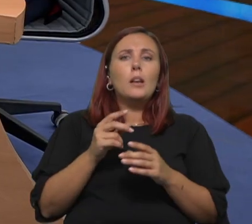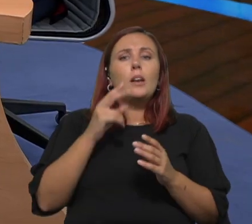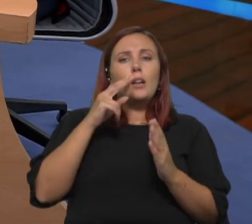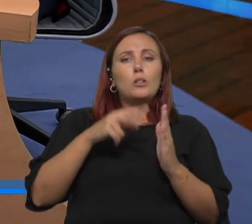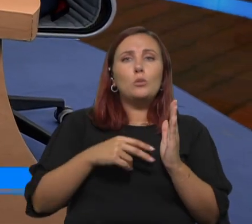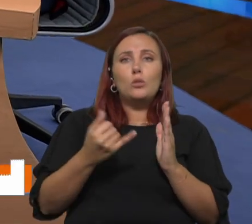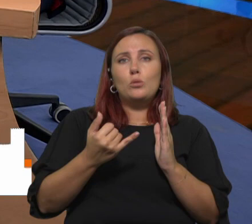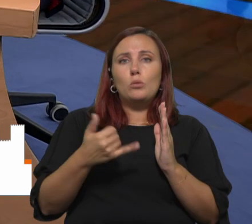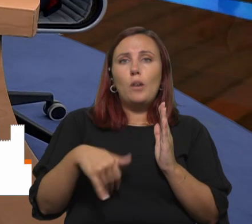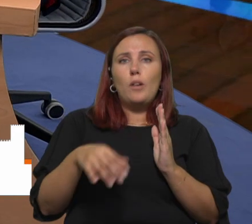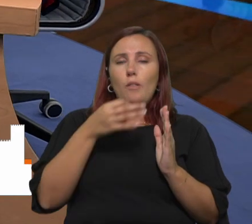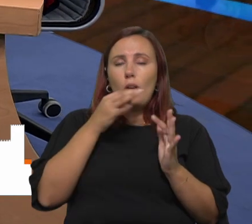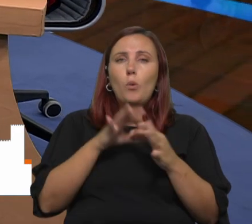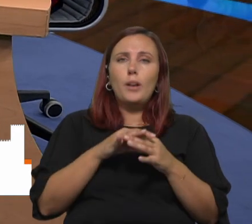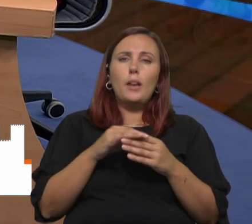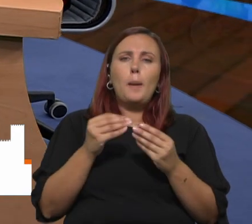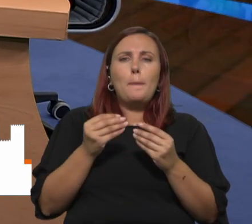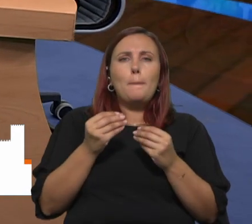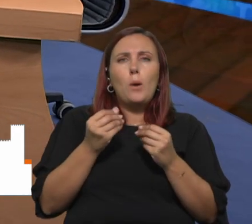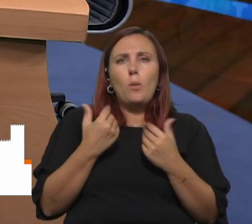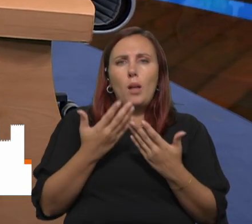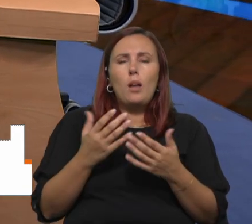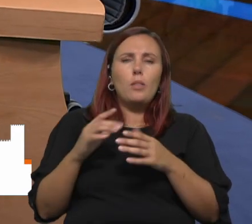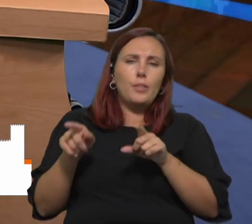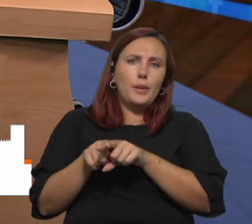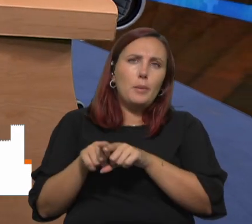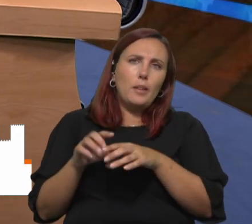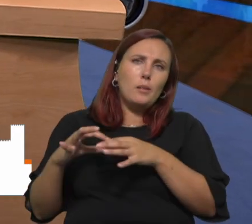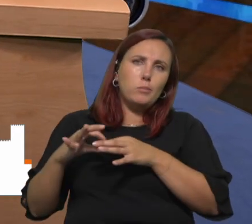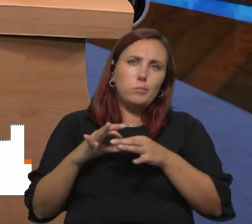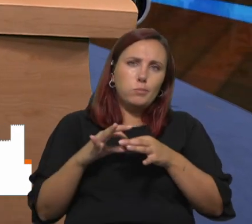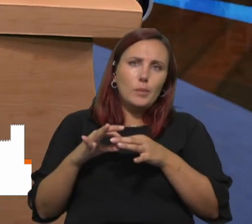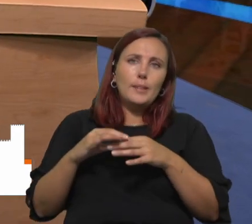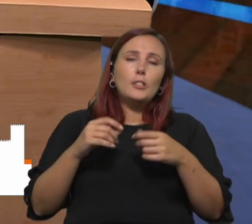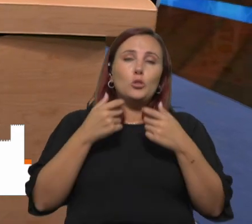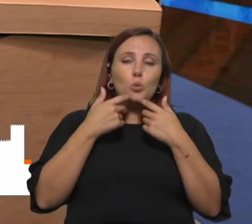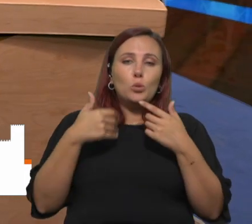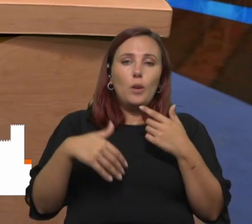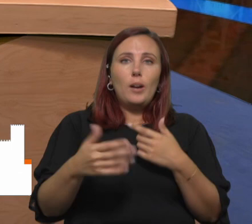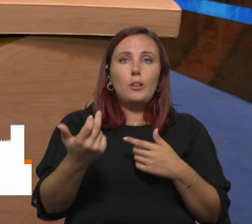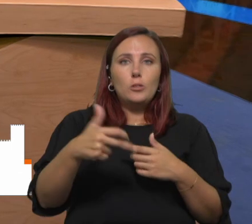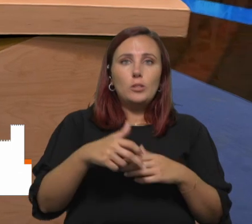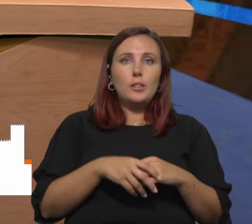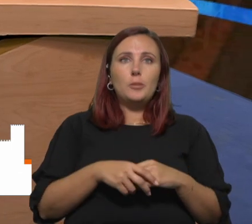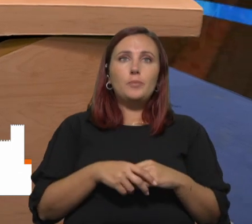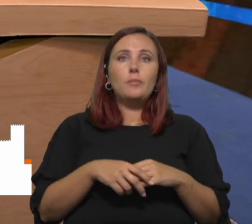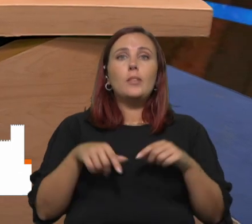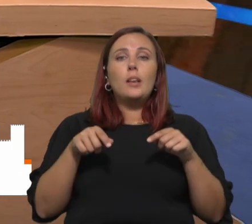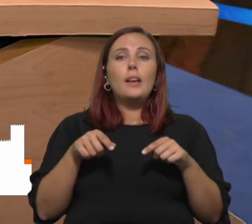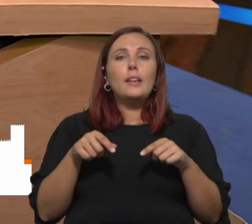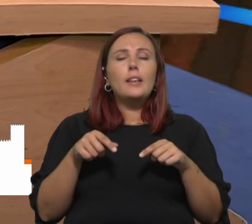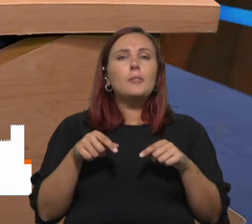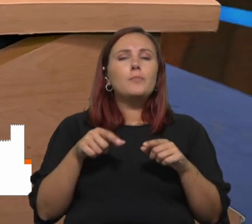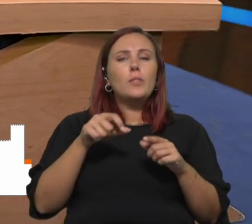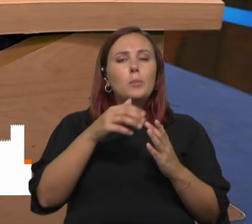falar, os frutos da generosidade, da fraternidade, que é isto tudo que vai acontecer. Aqui pelo meio está esta frase